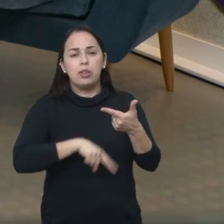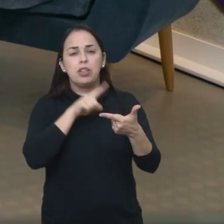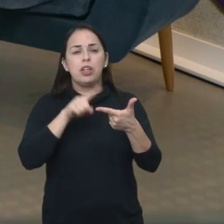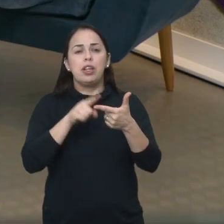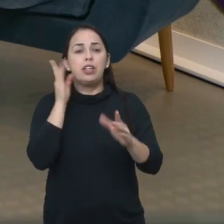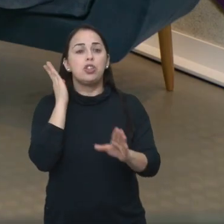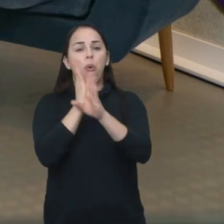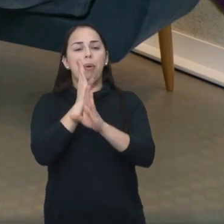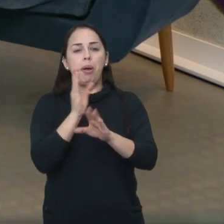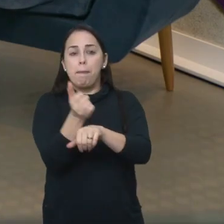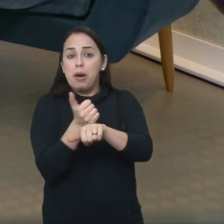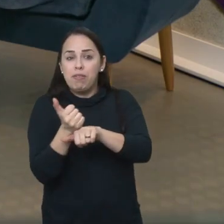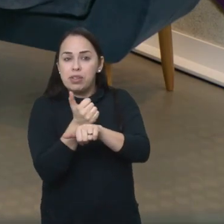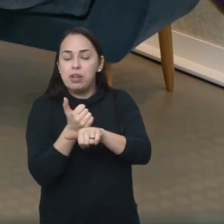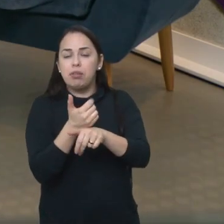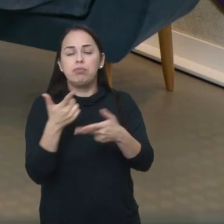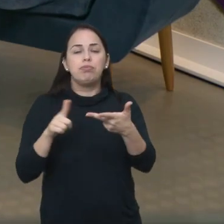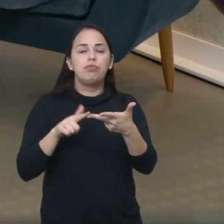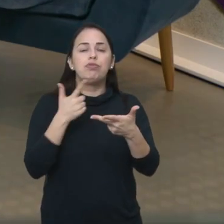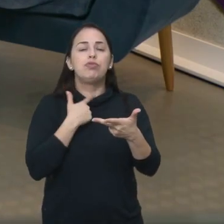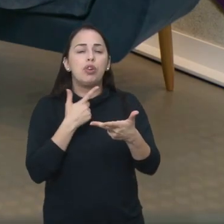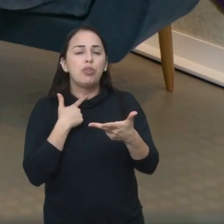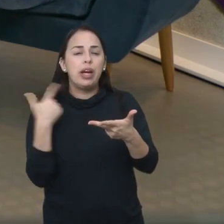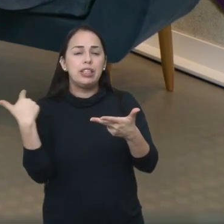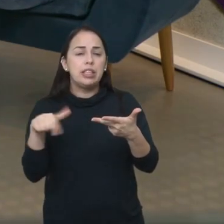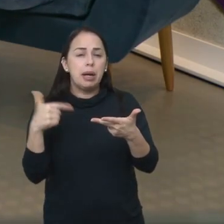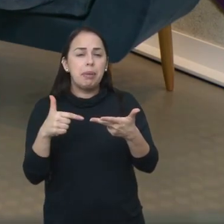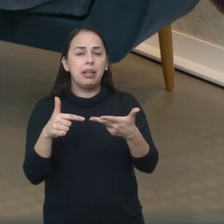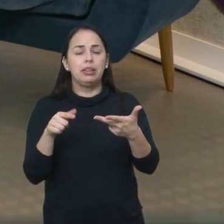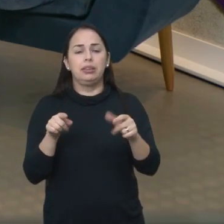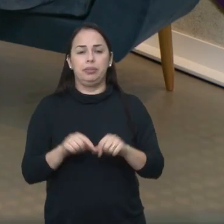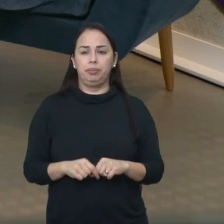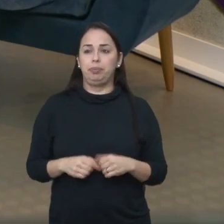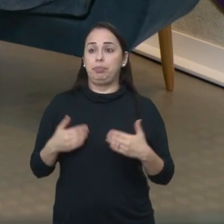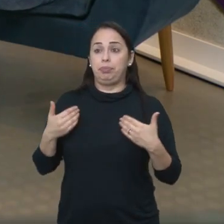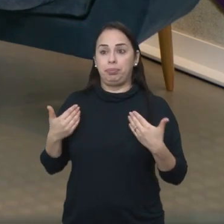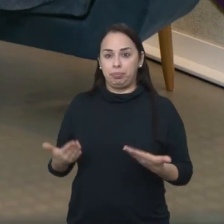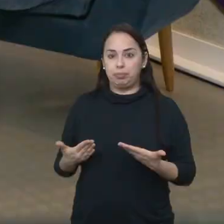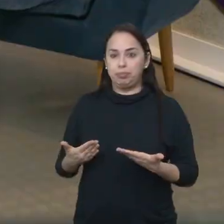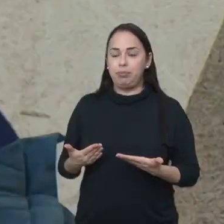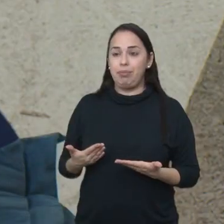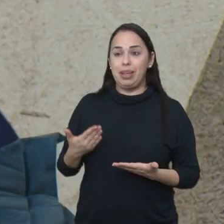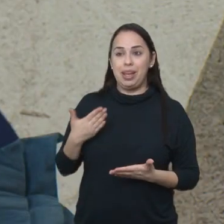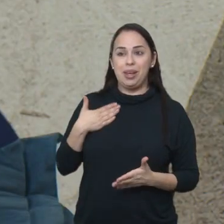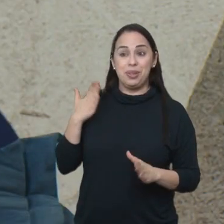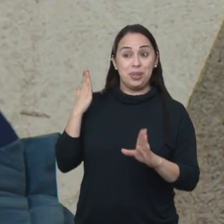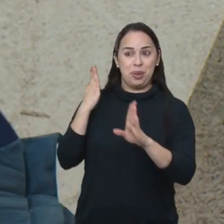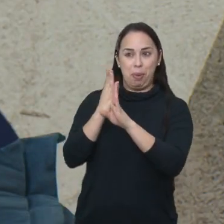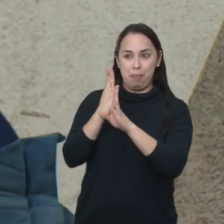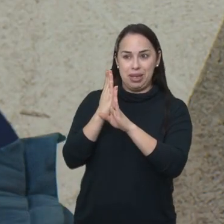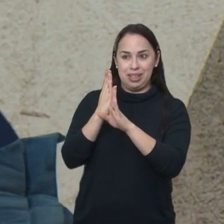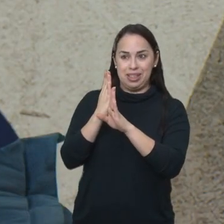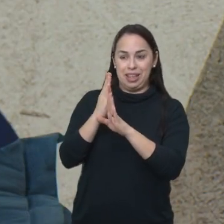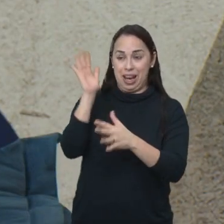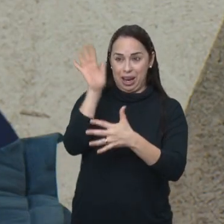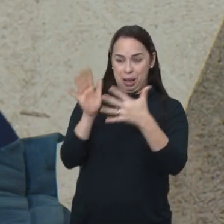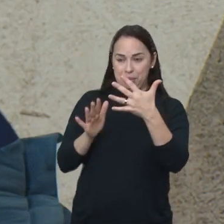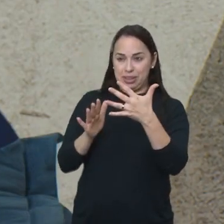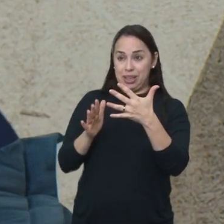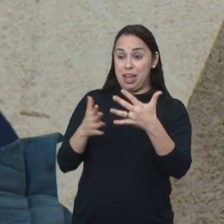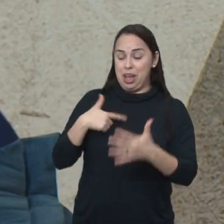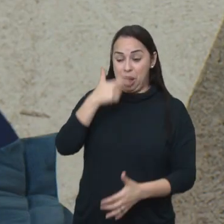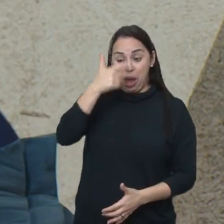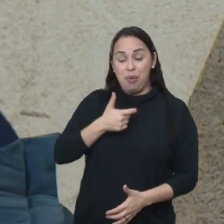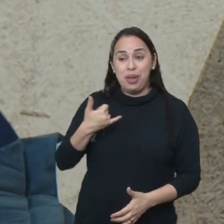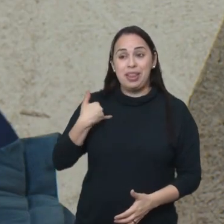você descobriu essa profissão, como você descobriu que você gostaria de fazer isso, como é que foi a sua Sim. formação ao longo do tempo? Bem, eu descobri que eu gostava de Libras quando eu